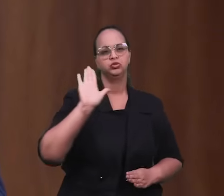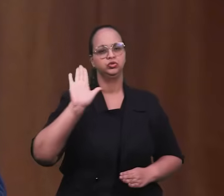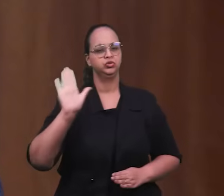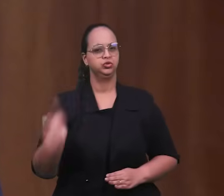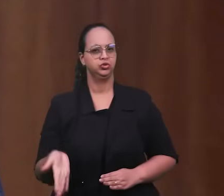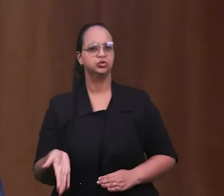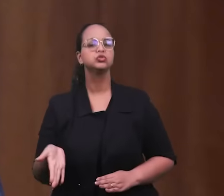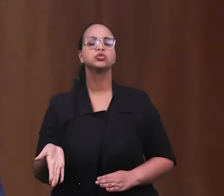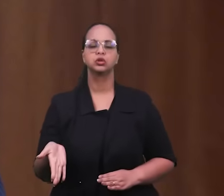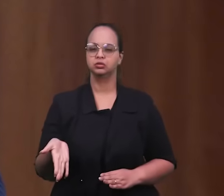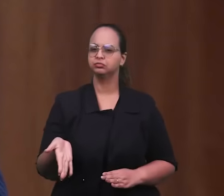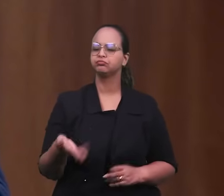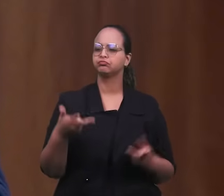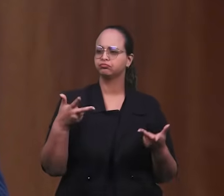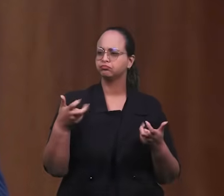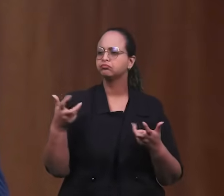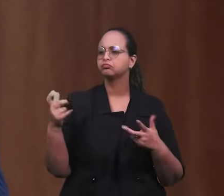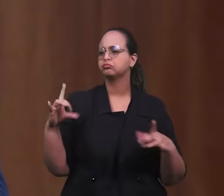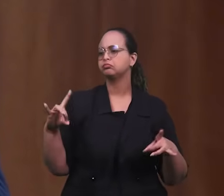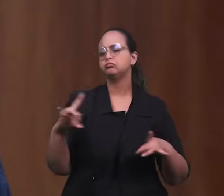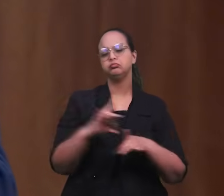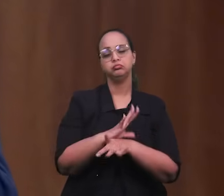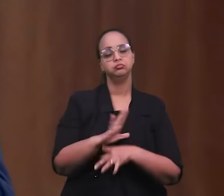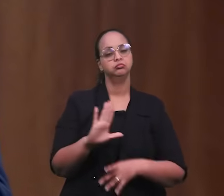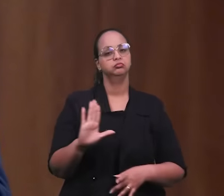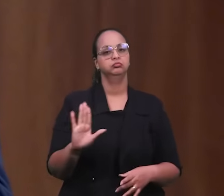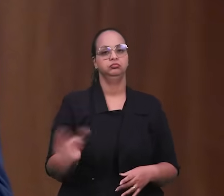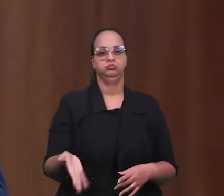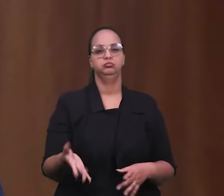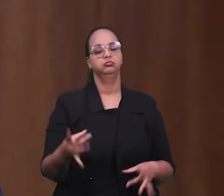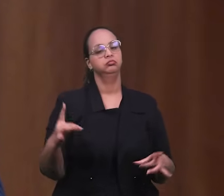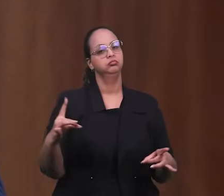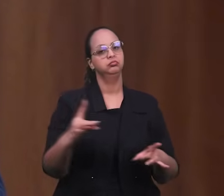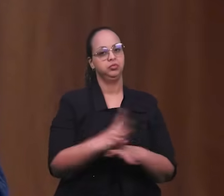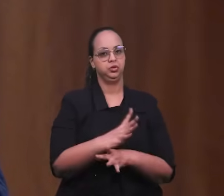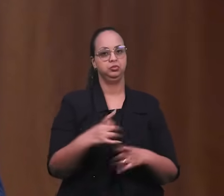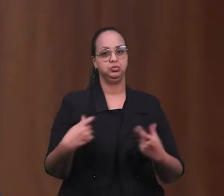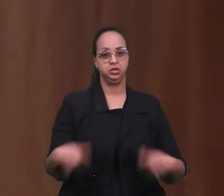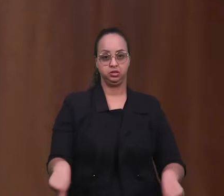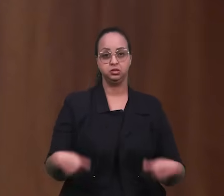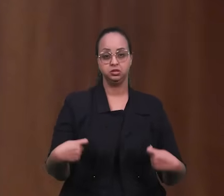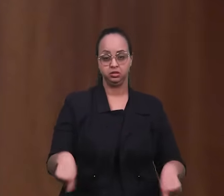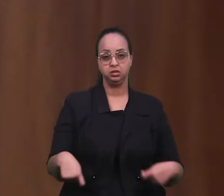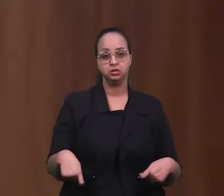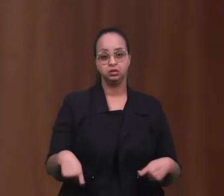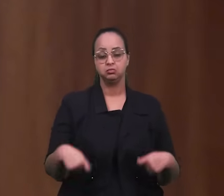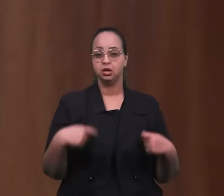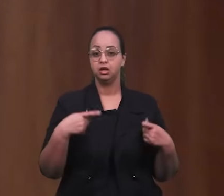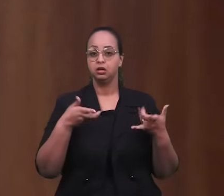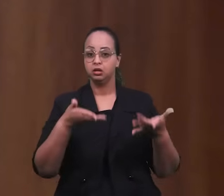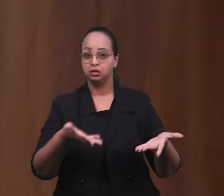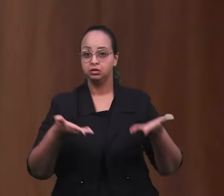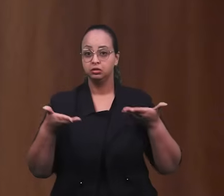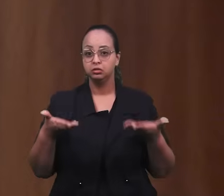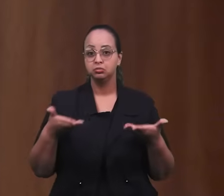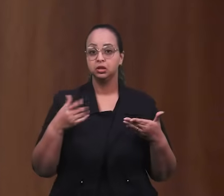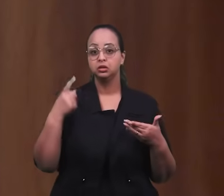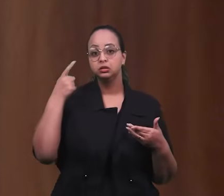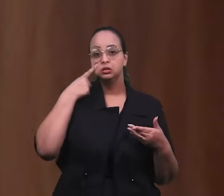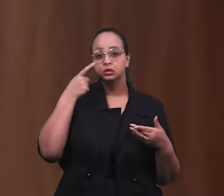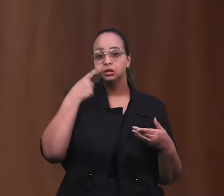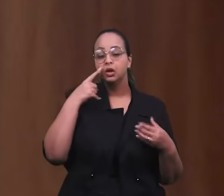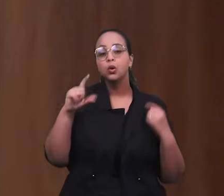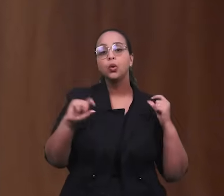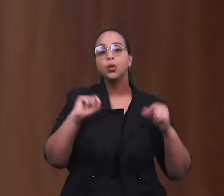já vão encontrar um ambiente preparado para receber, para que possa ter um